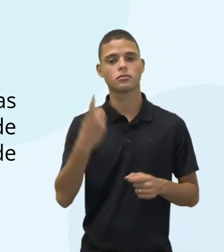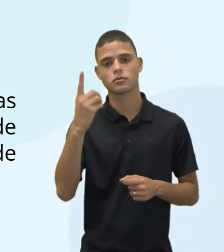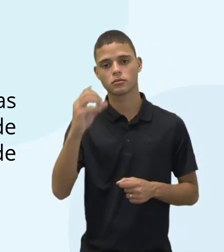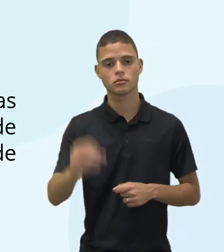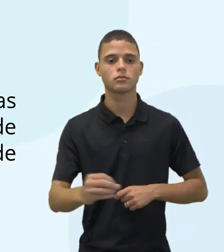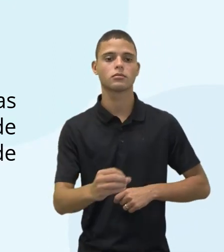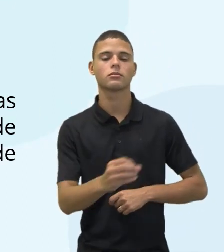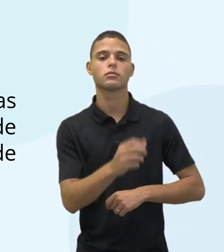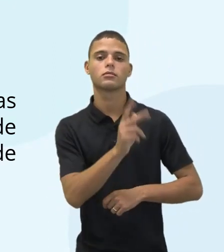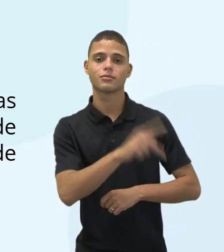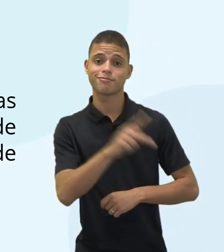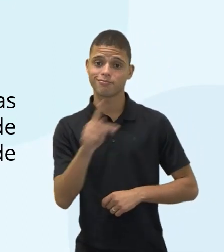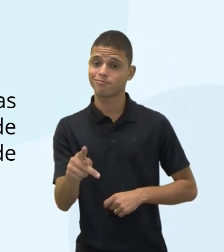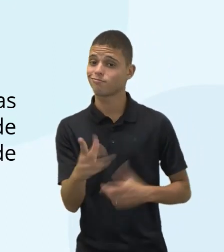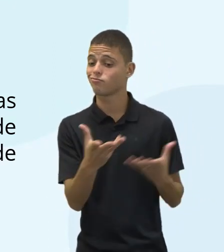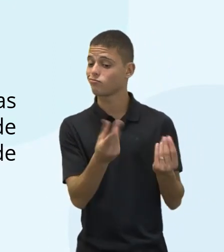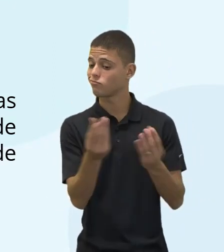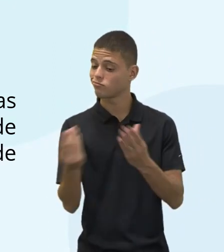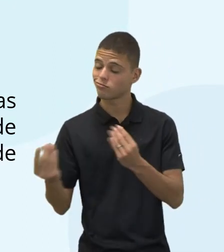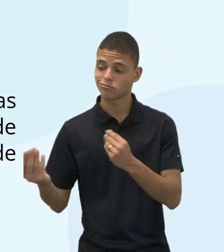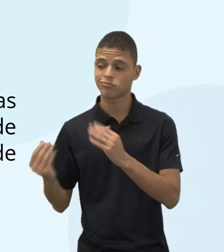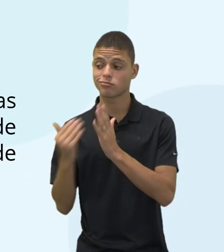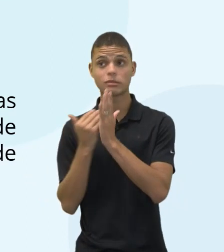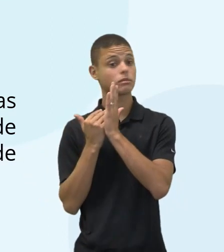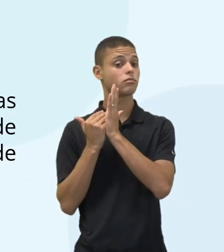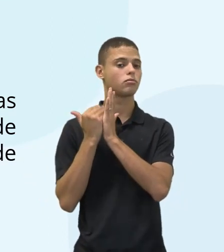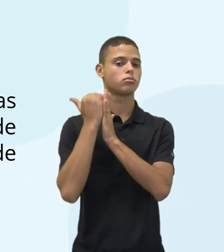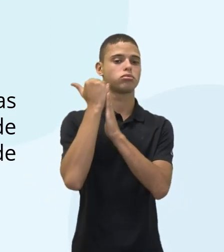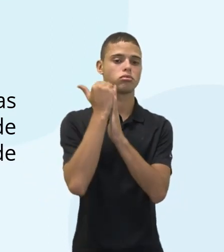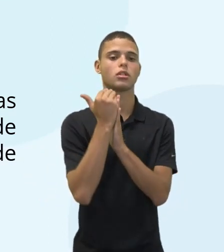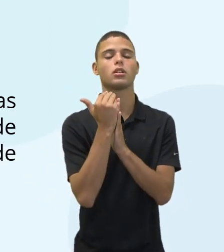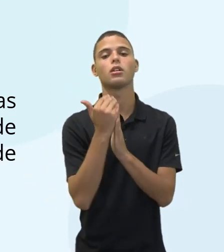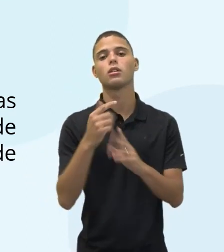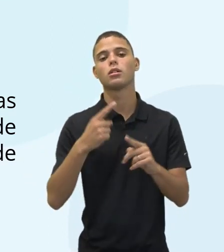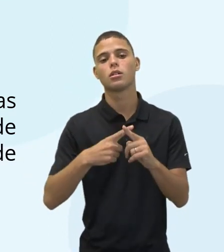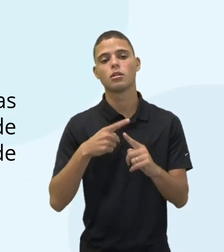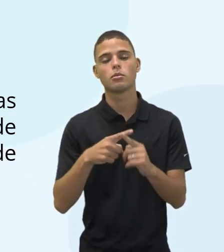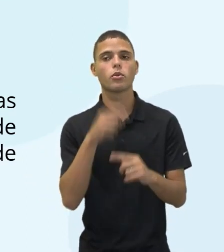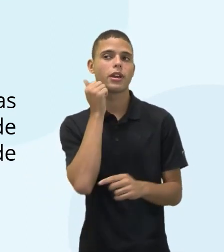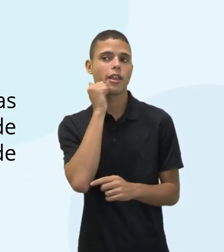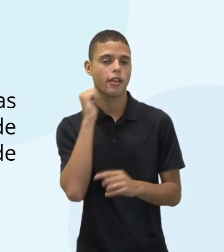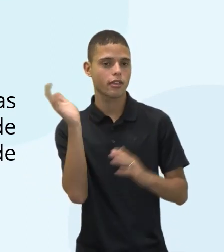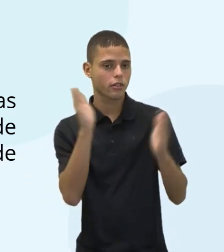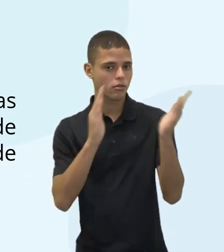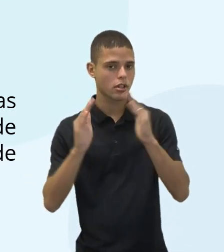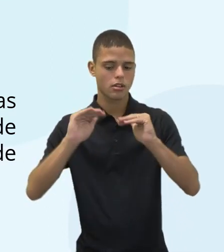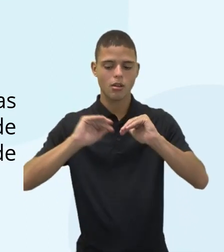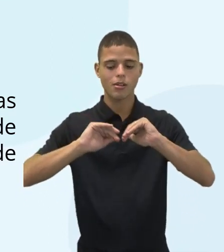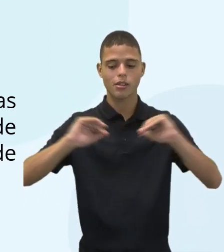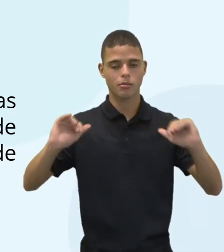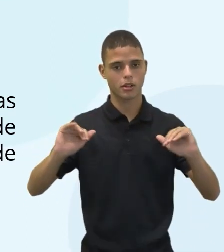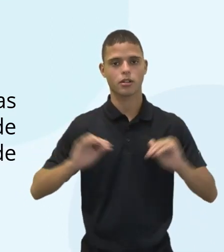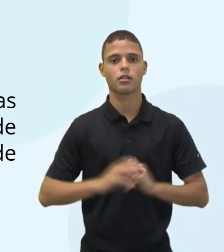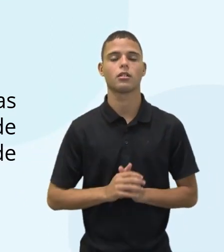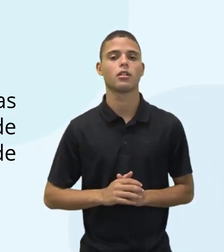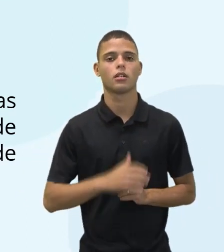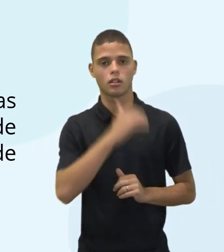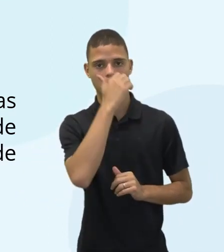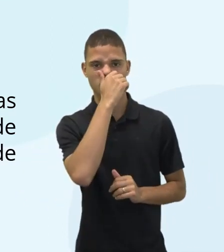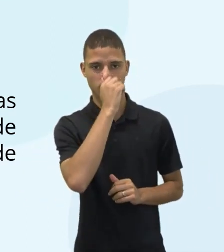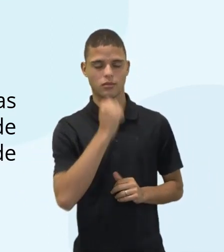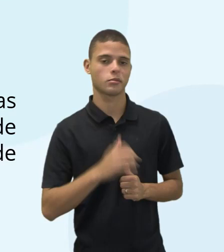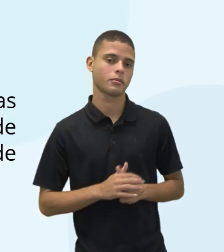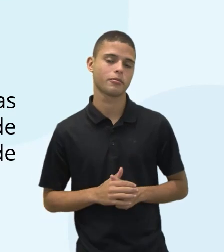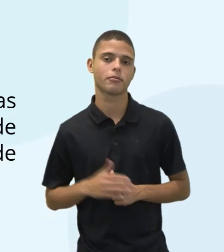eles vão aí para um monte, que vai separar aí a área de ciência da natureza principalmente, né? E aí, dessa forma,